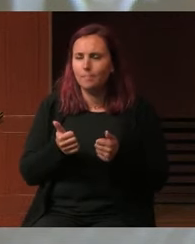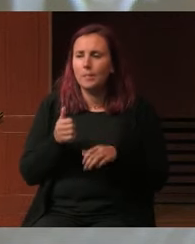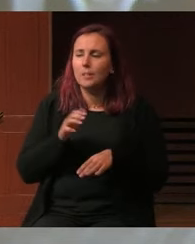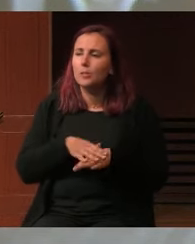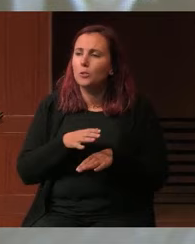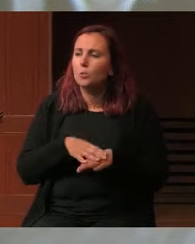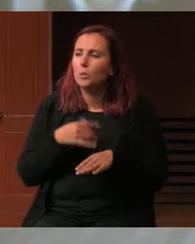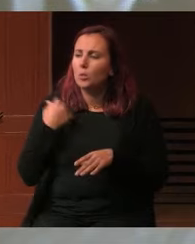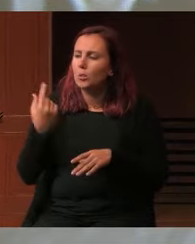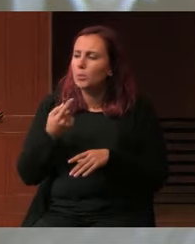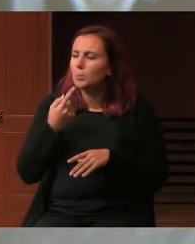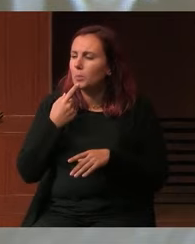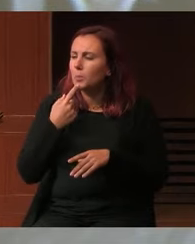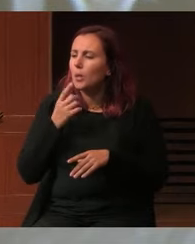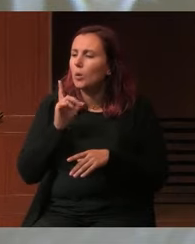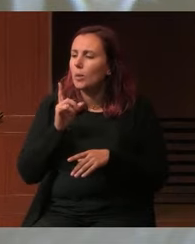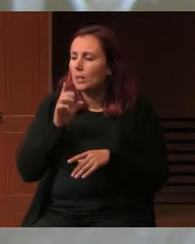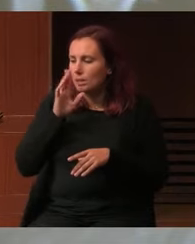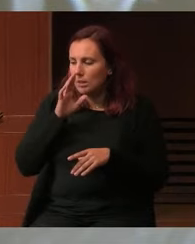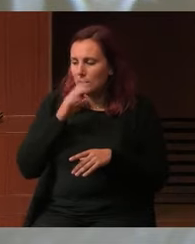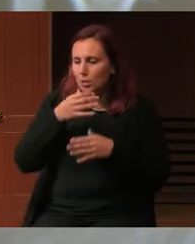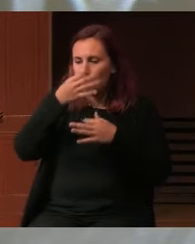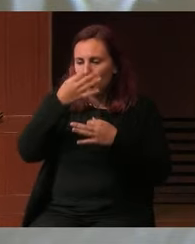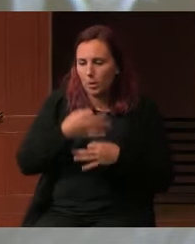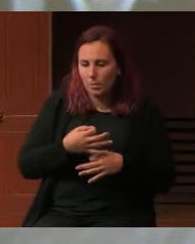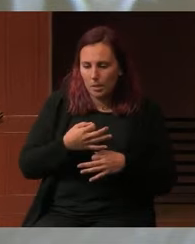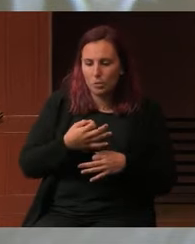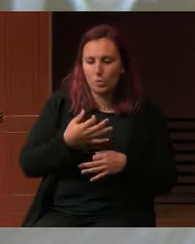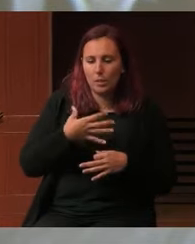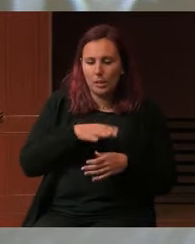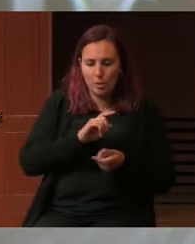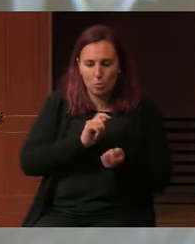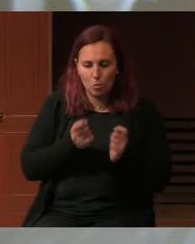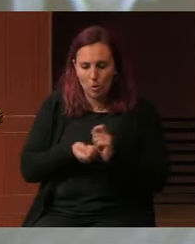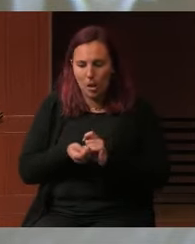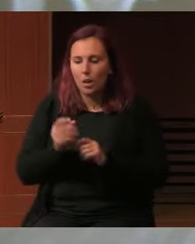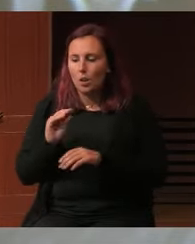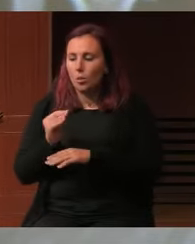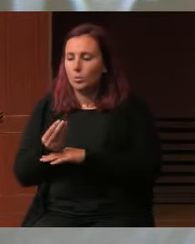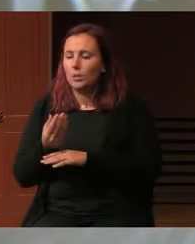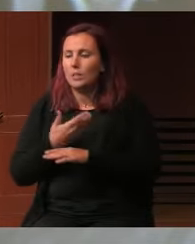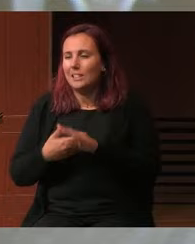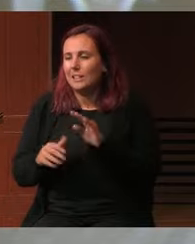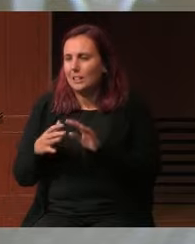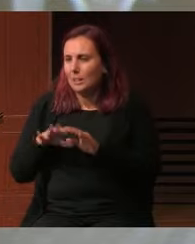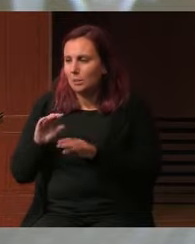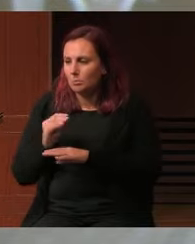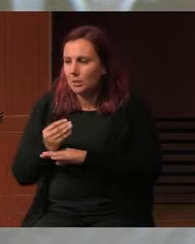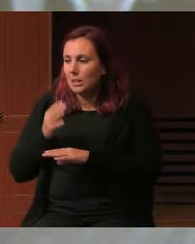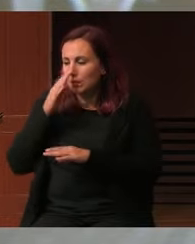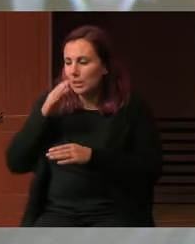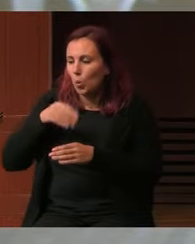porque percebemos efetivamente que quando queremos mudar comportamentos e queremos mudar artefactos, se não mudarmos o